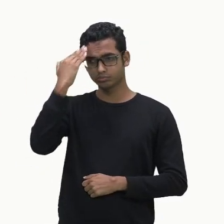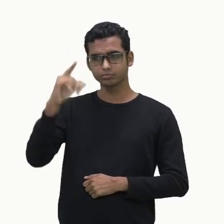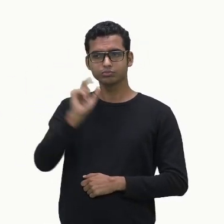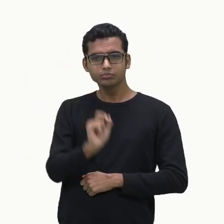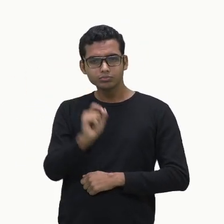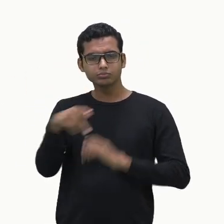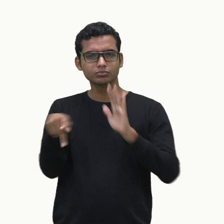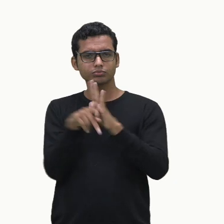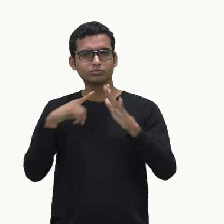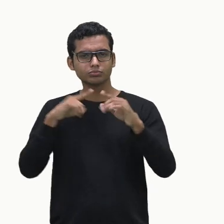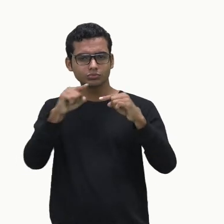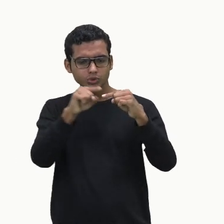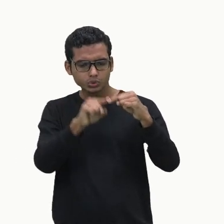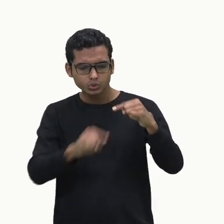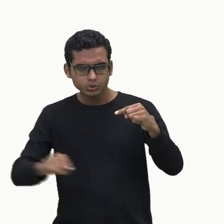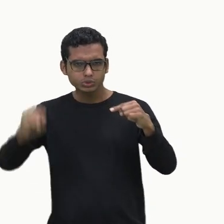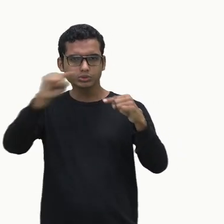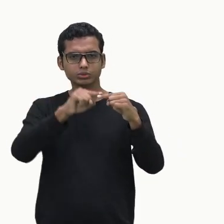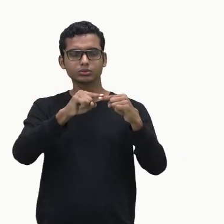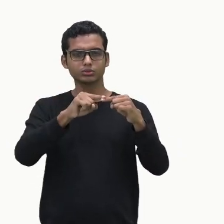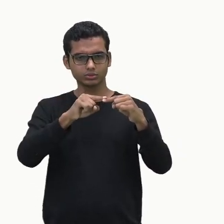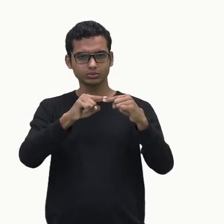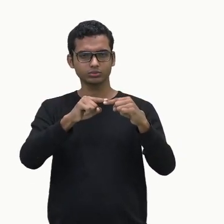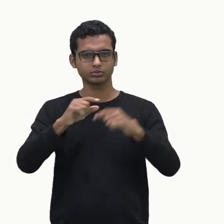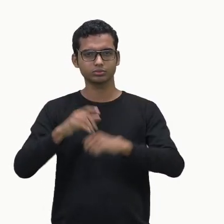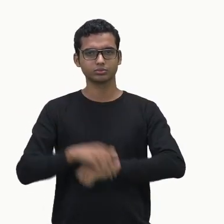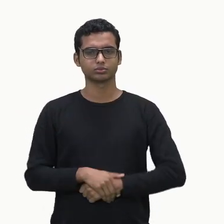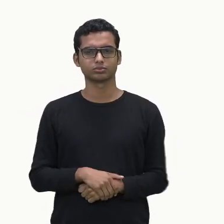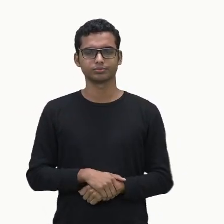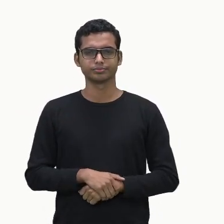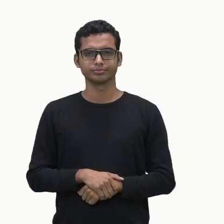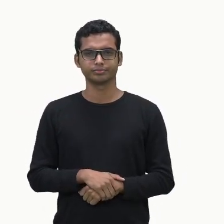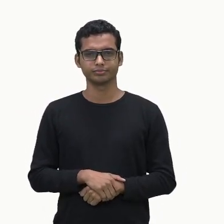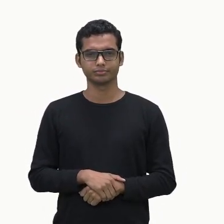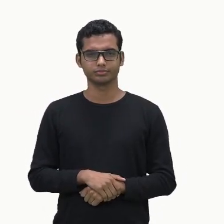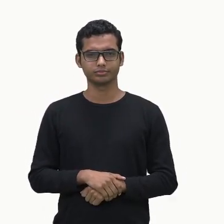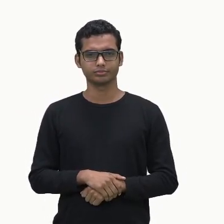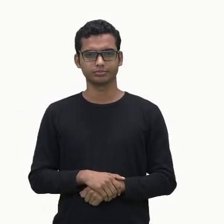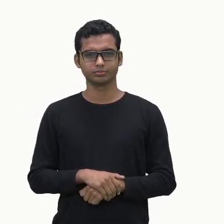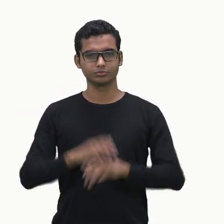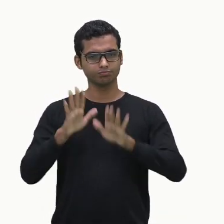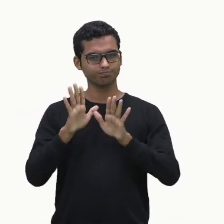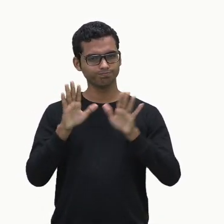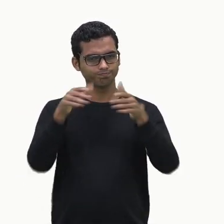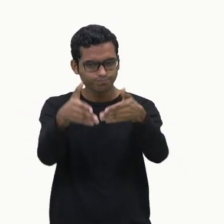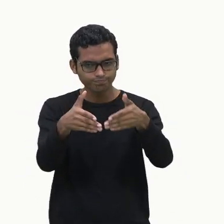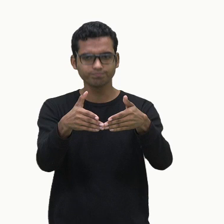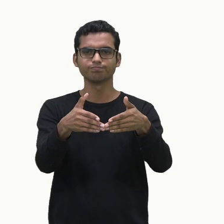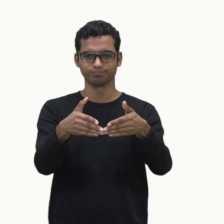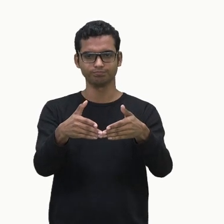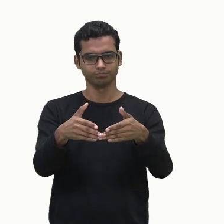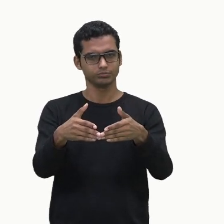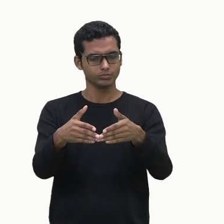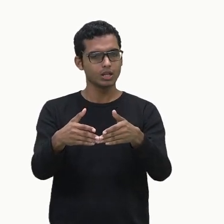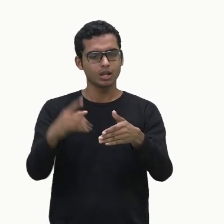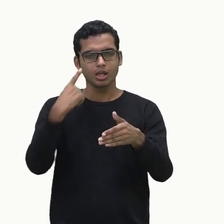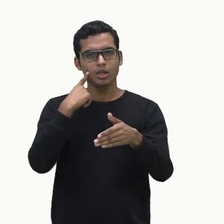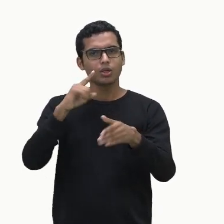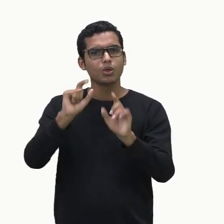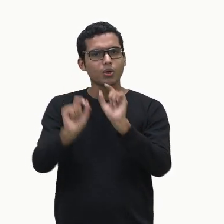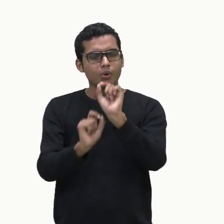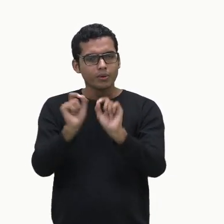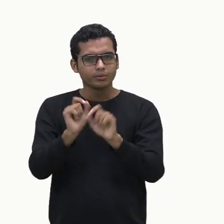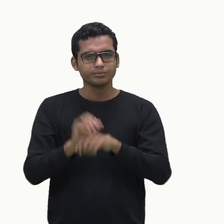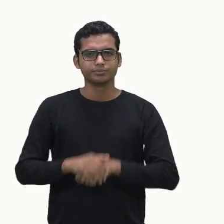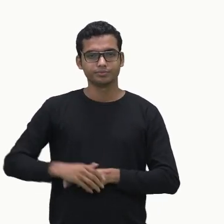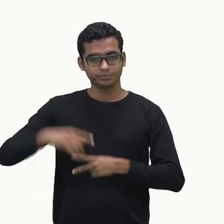a circunferência, A coroa circular é algo bem específico, São